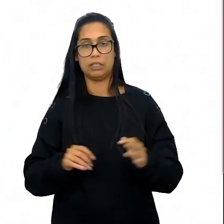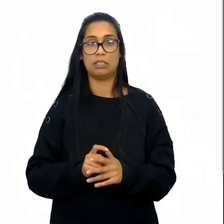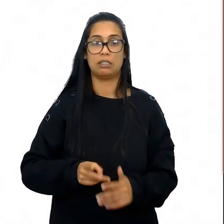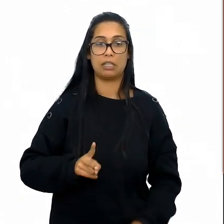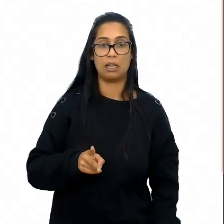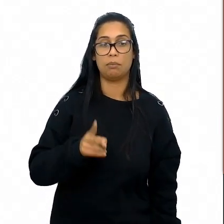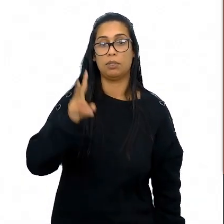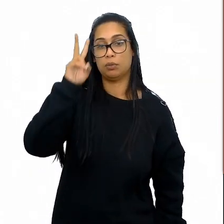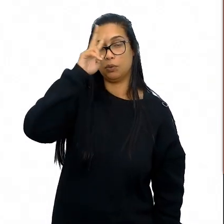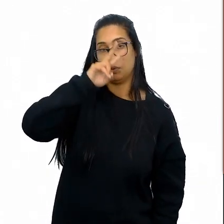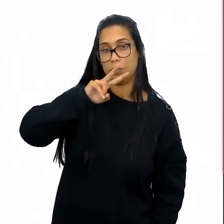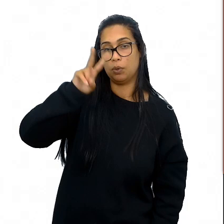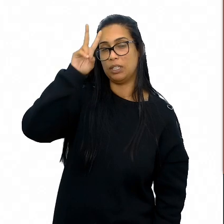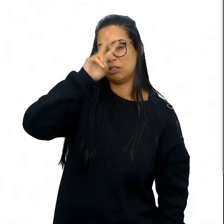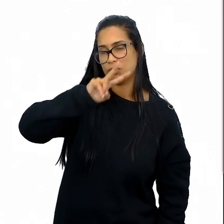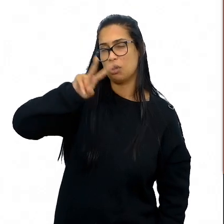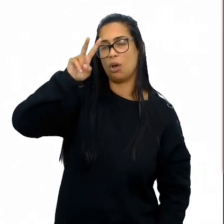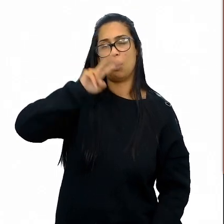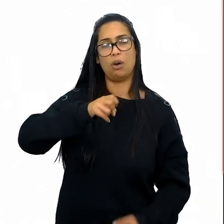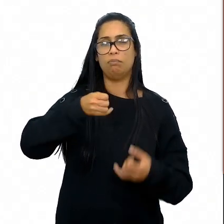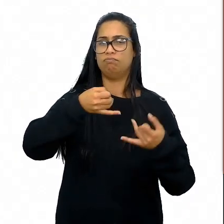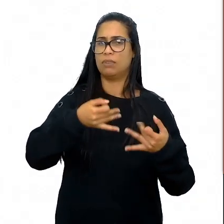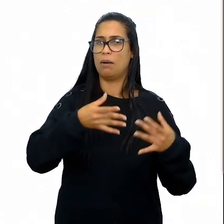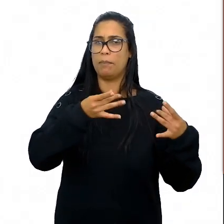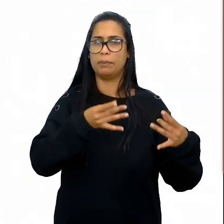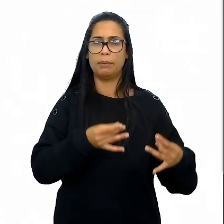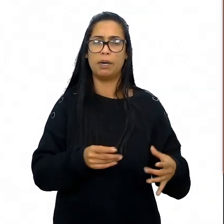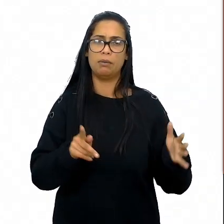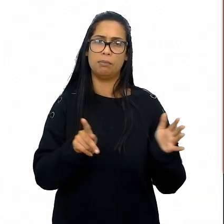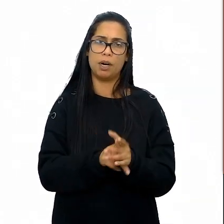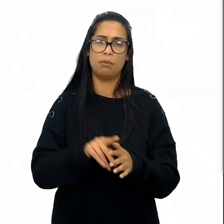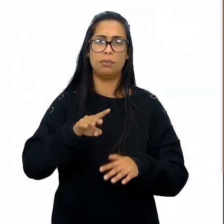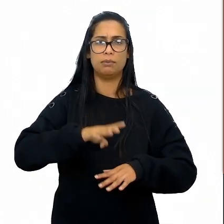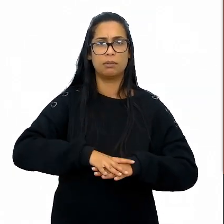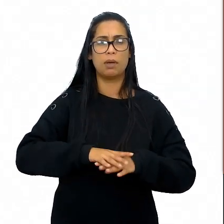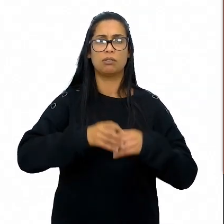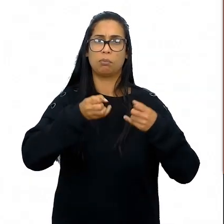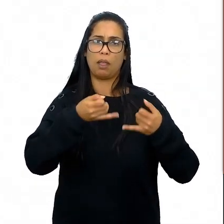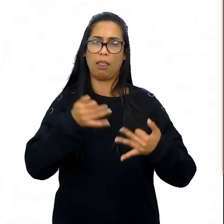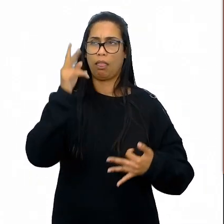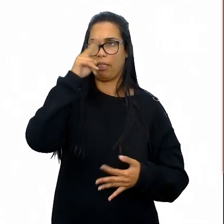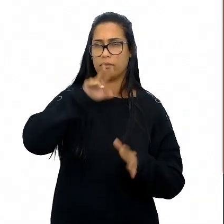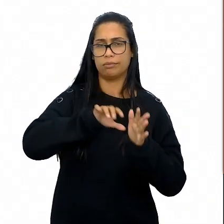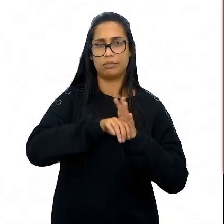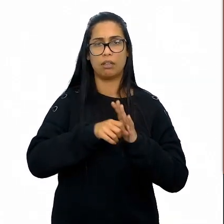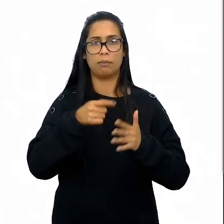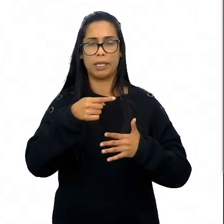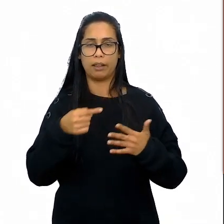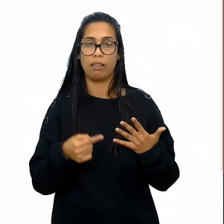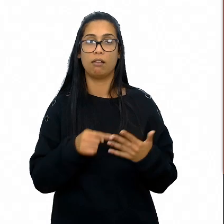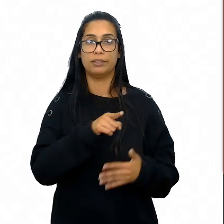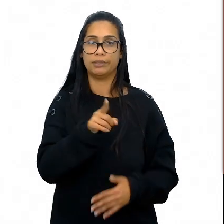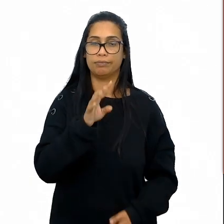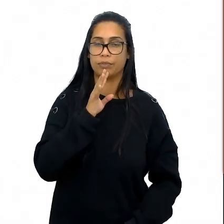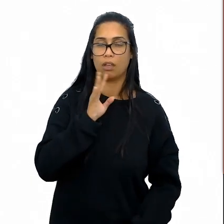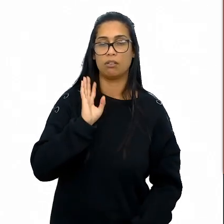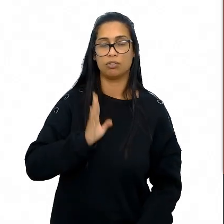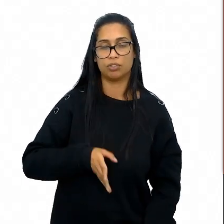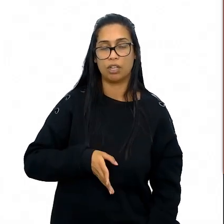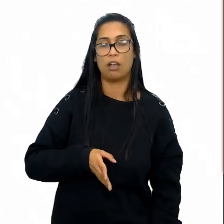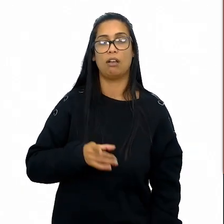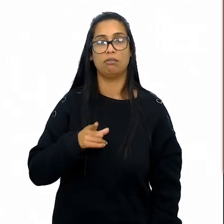né da da e traz elementos e registros muito importantes Inclusive a utilização